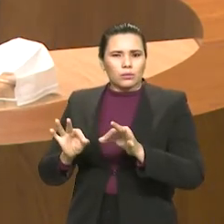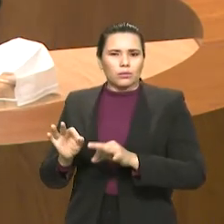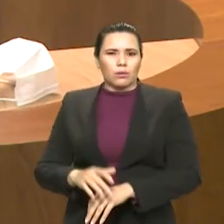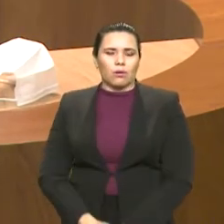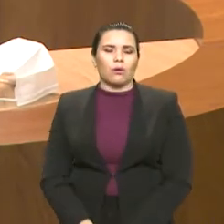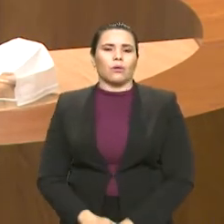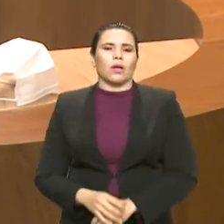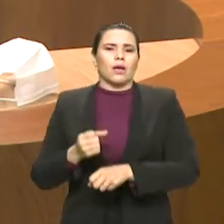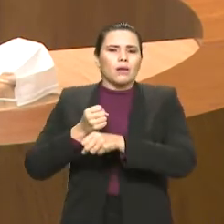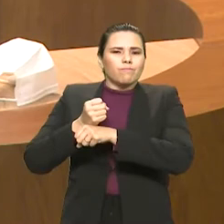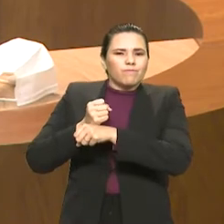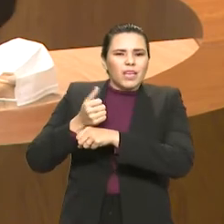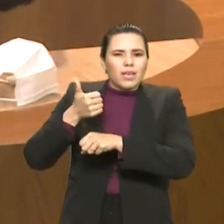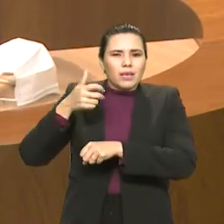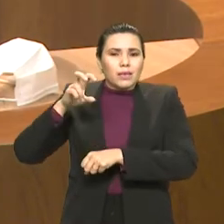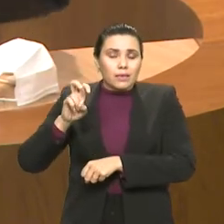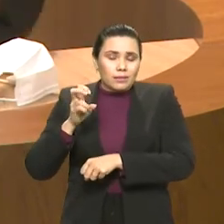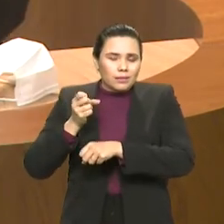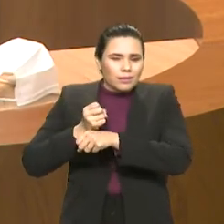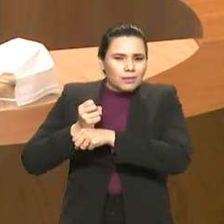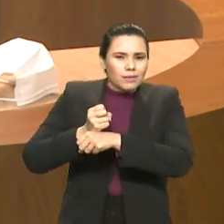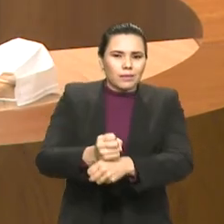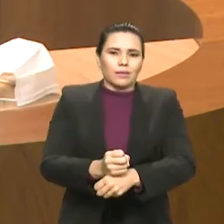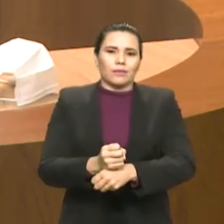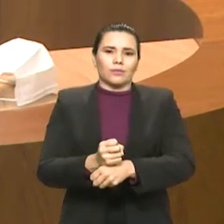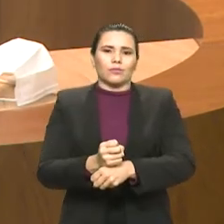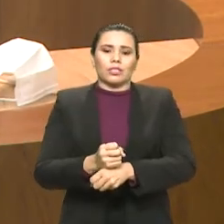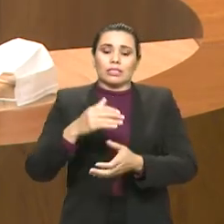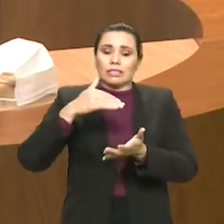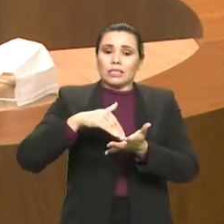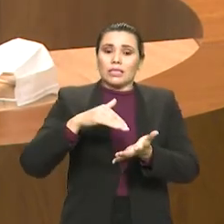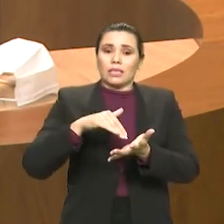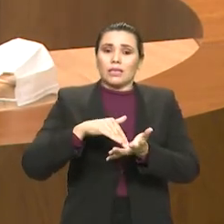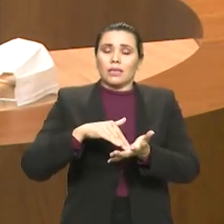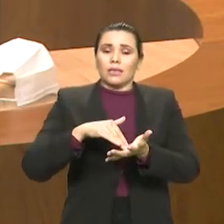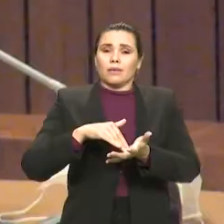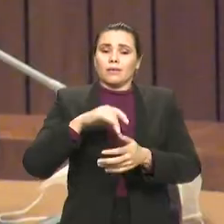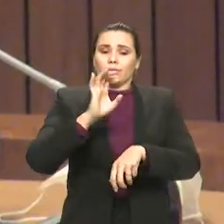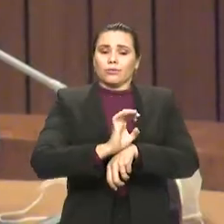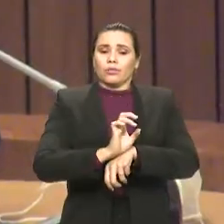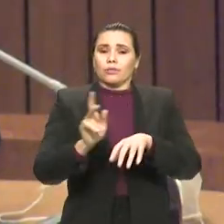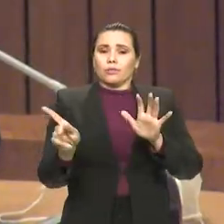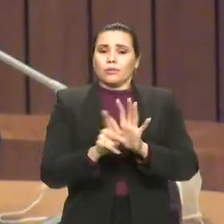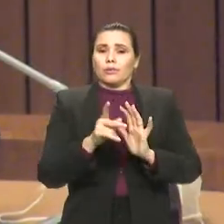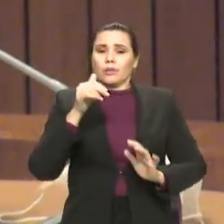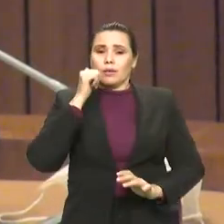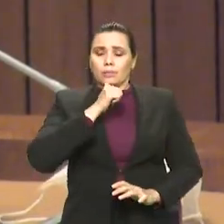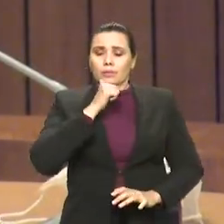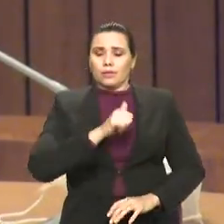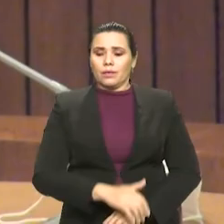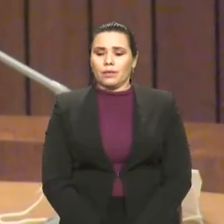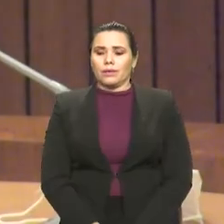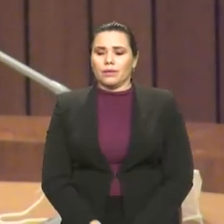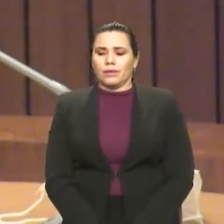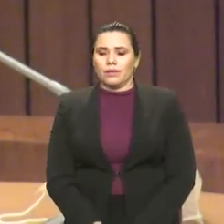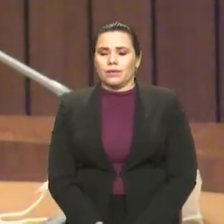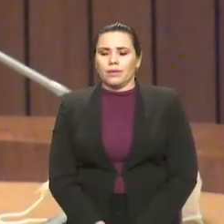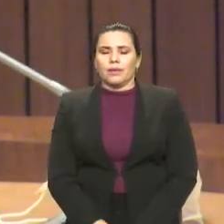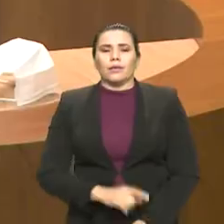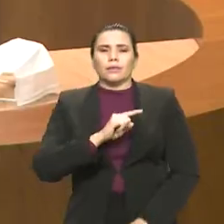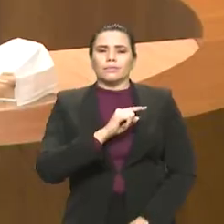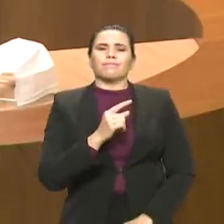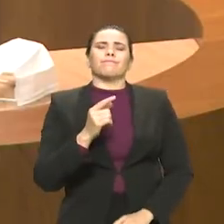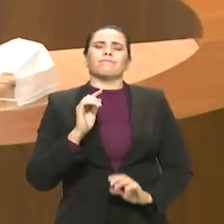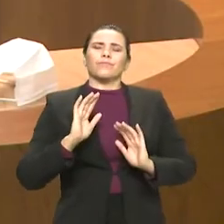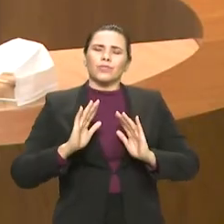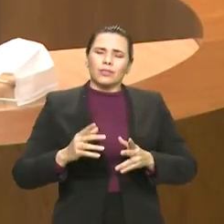anos de existência da Secretaria Estadual das Mulheres, onde a senhora aqui já citou há várias ações que o governo Flávio Dino